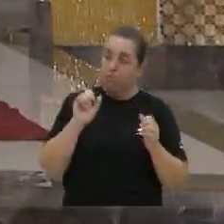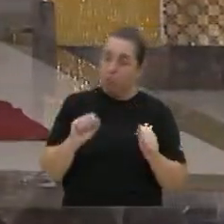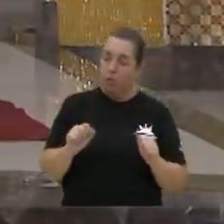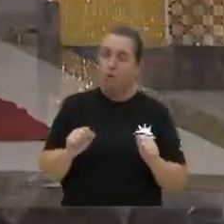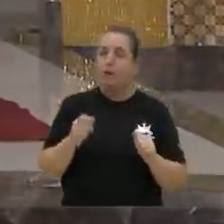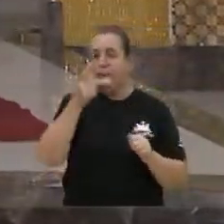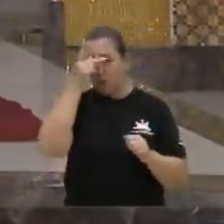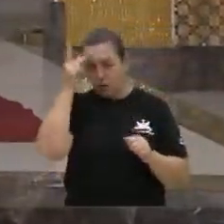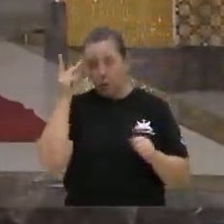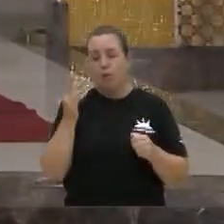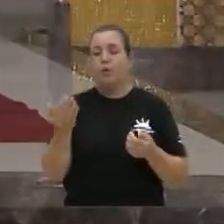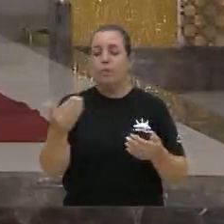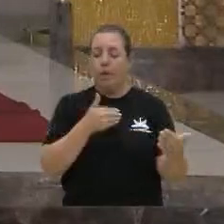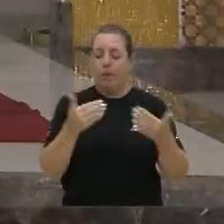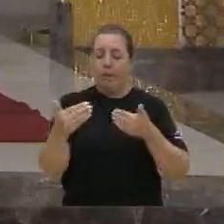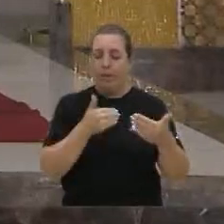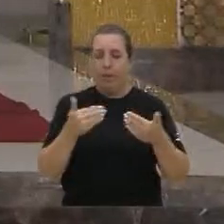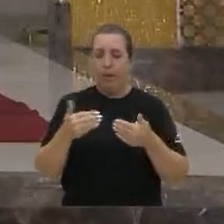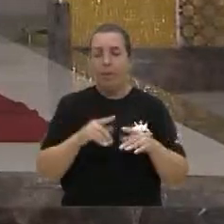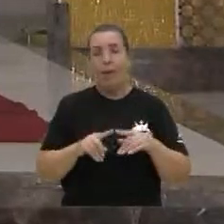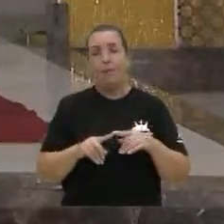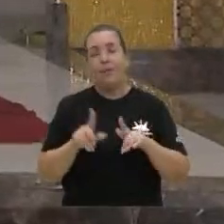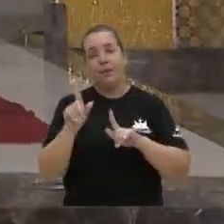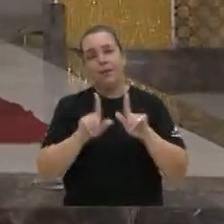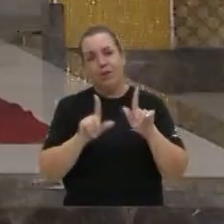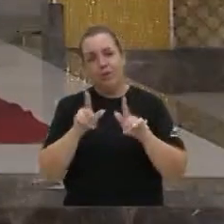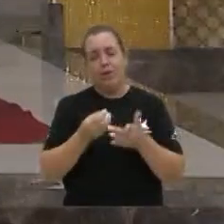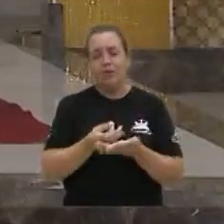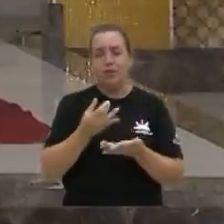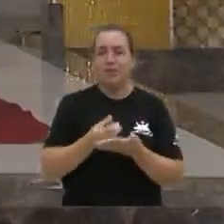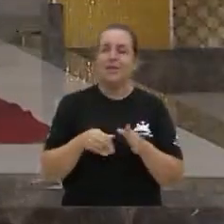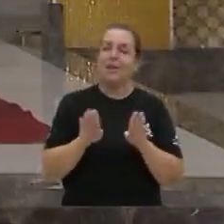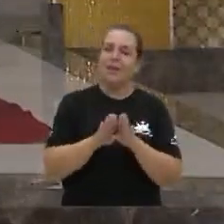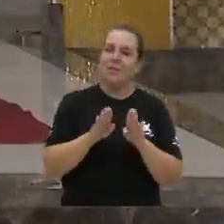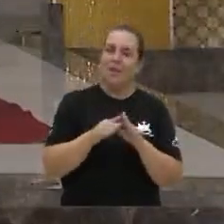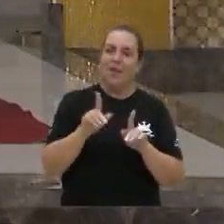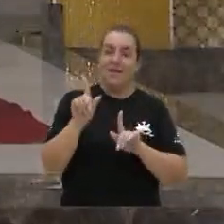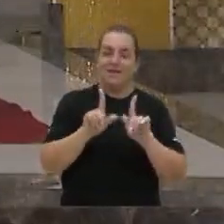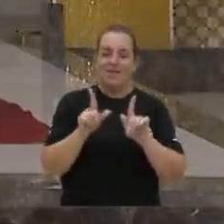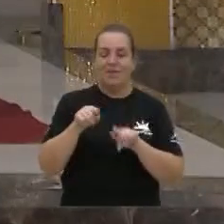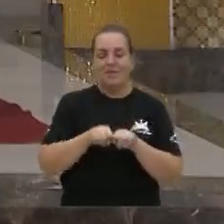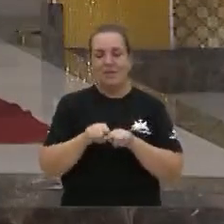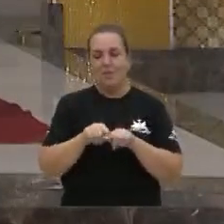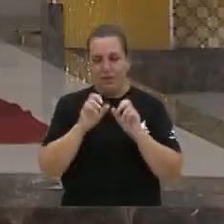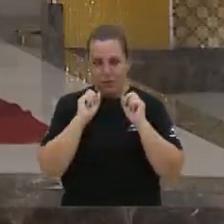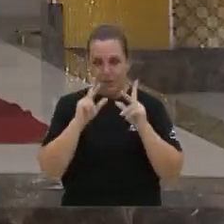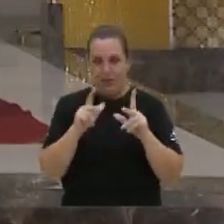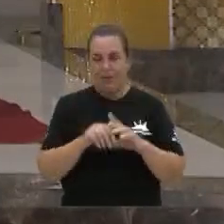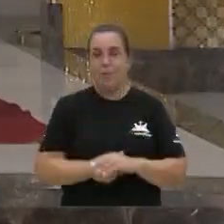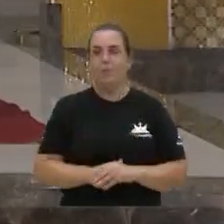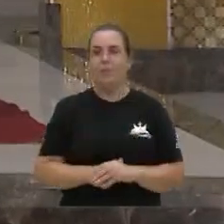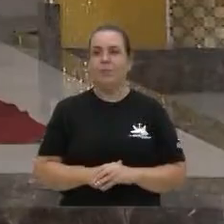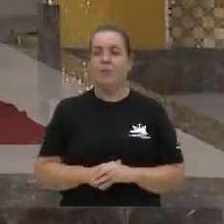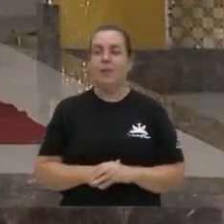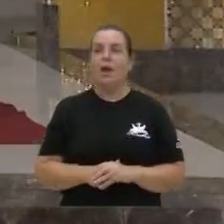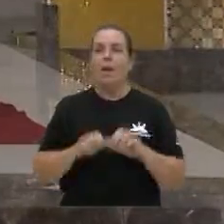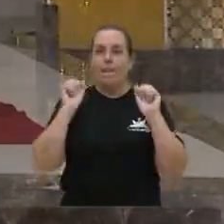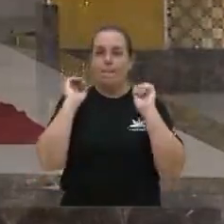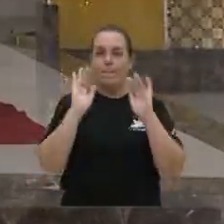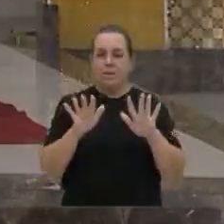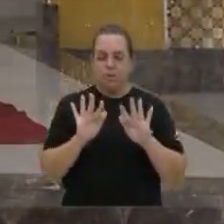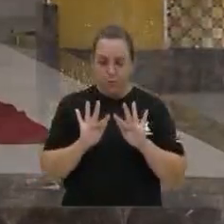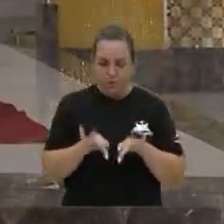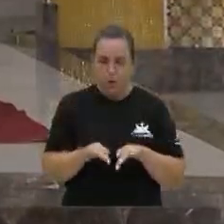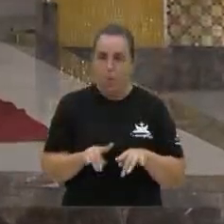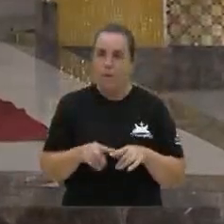gente, ou pelas TV Evangelizar e as TVs Irmãs que nos transmitem. Vamos agora à bênção